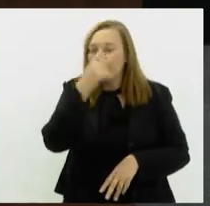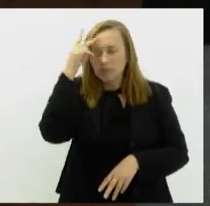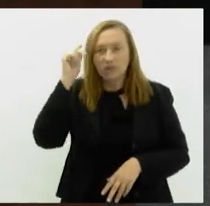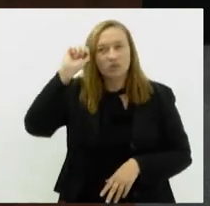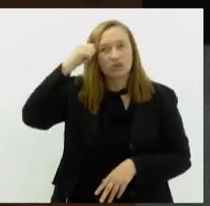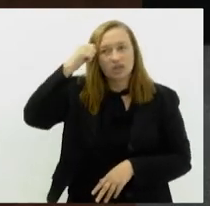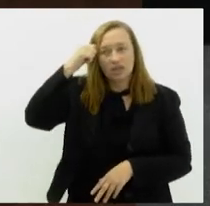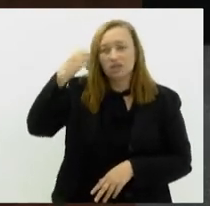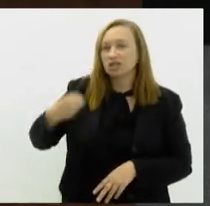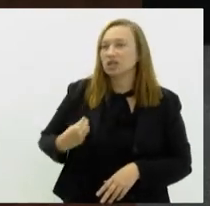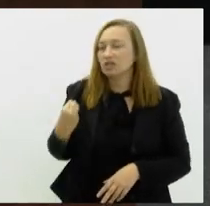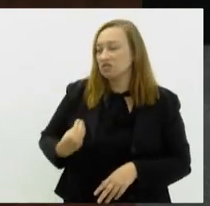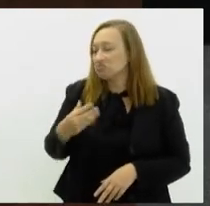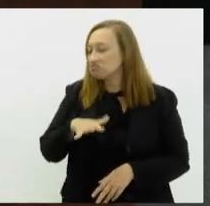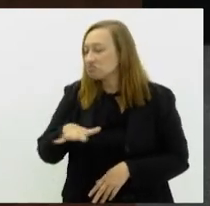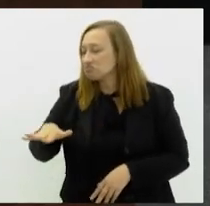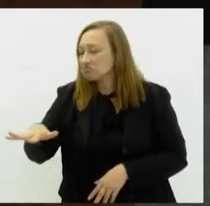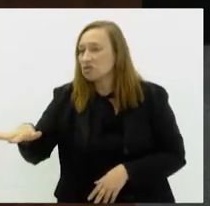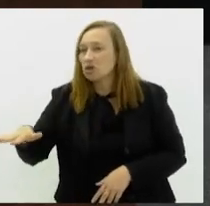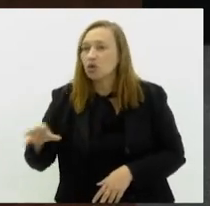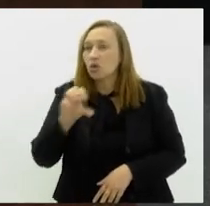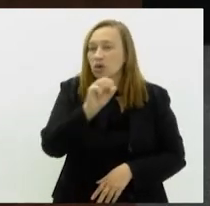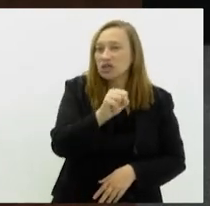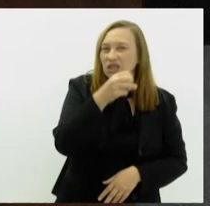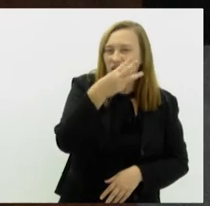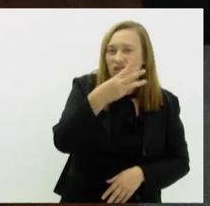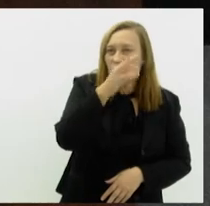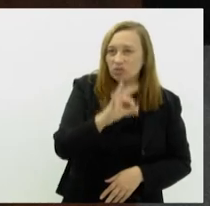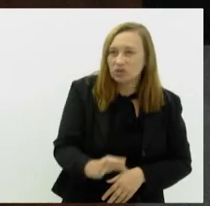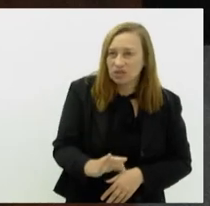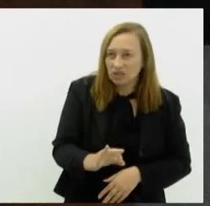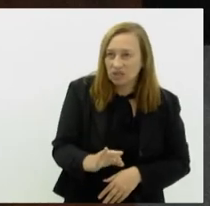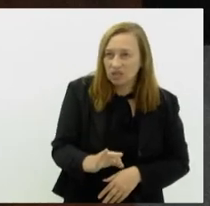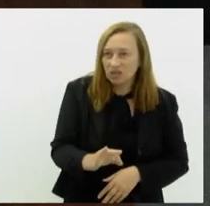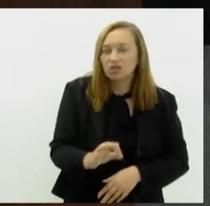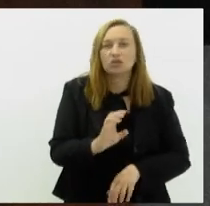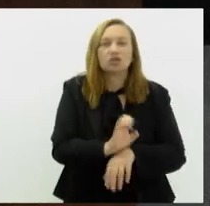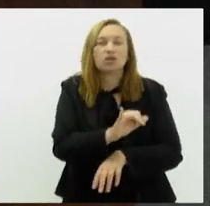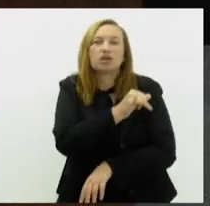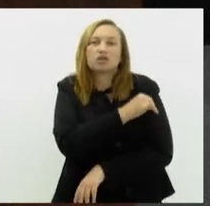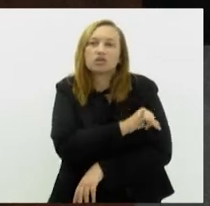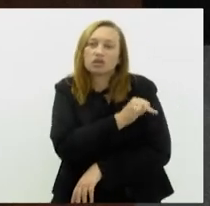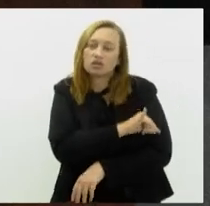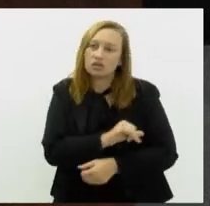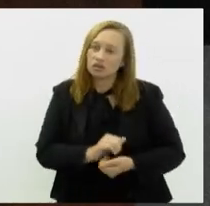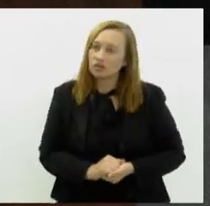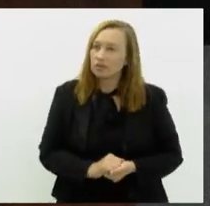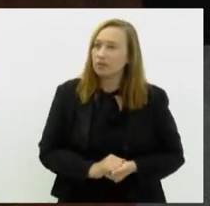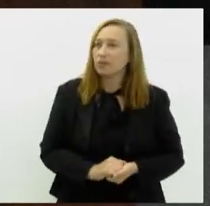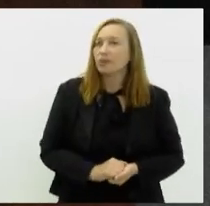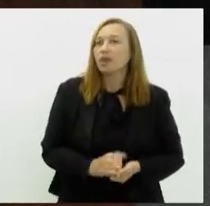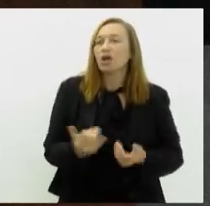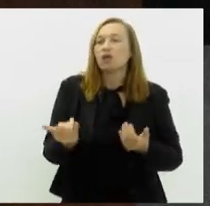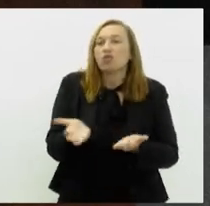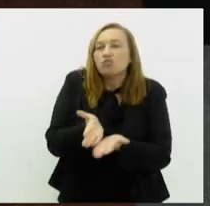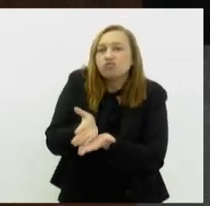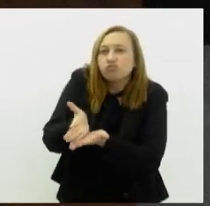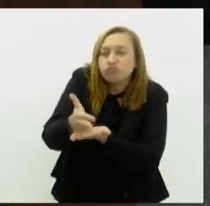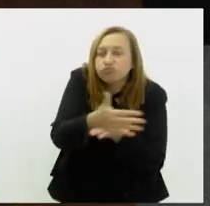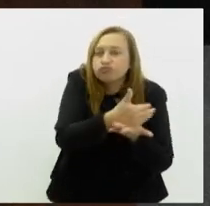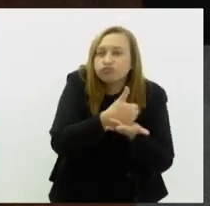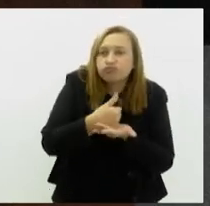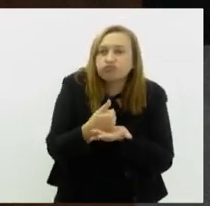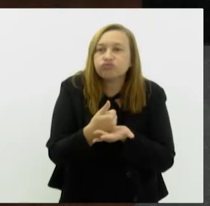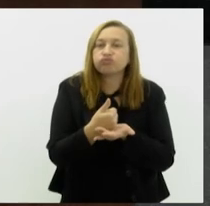das favelas e periferias. 83% dos casos no estado do Rio de Janeiro, isso são dados feitos